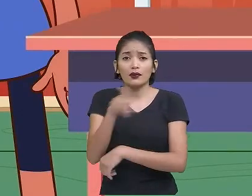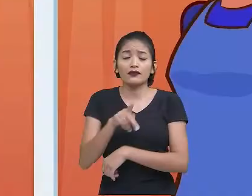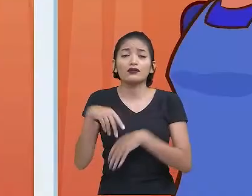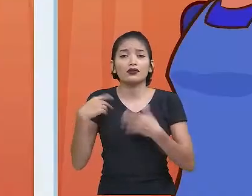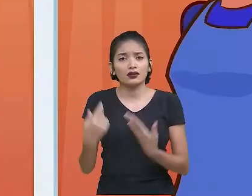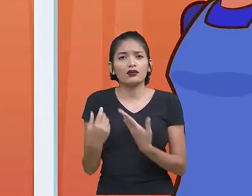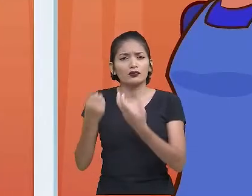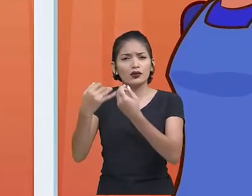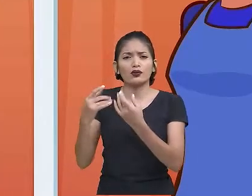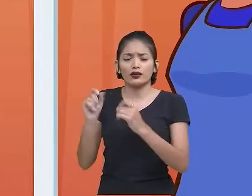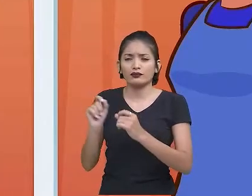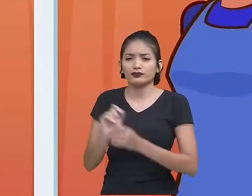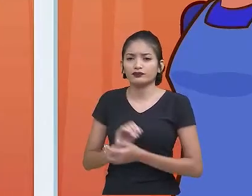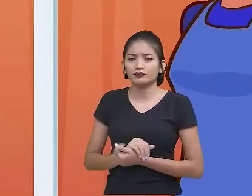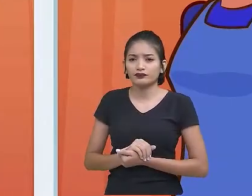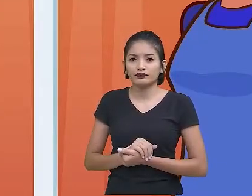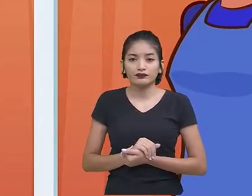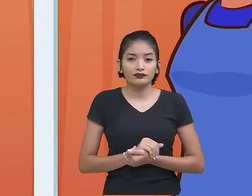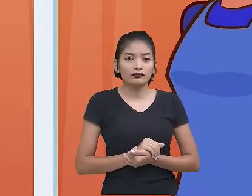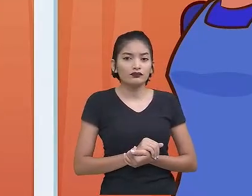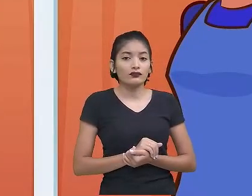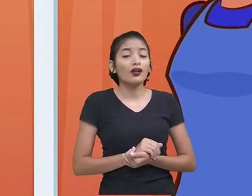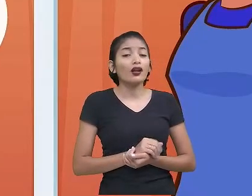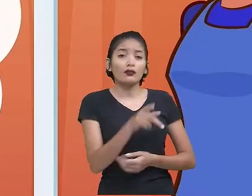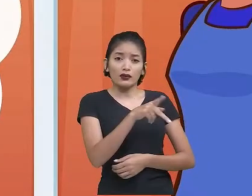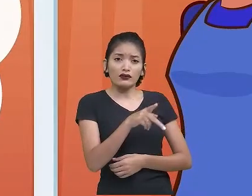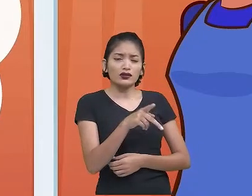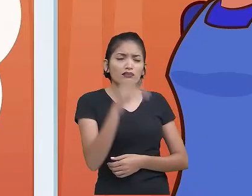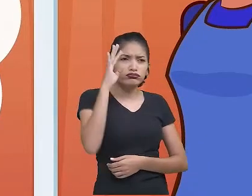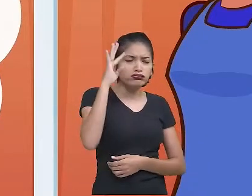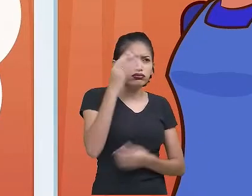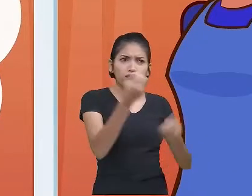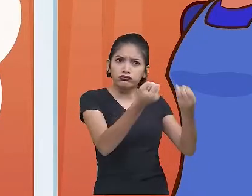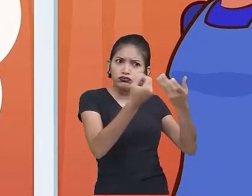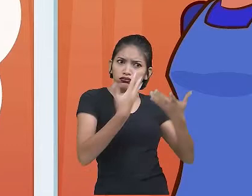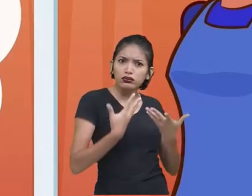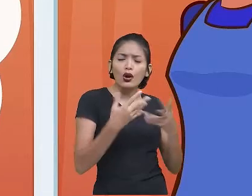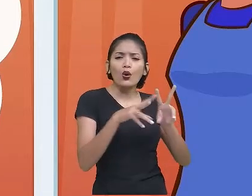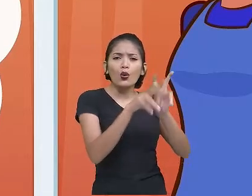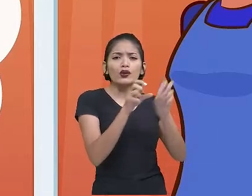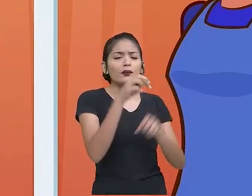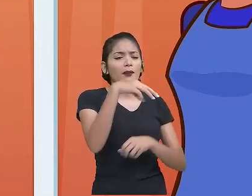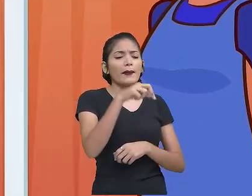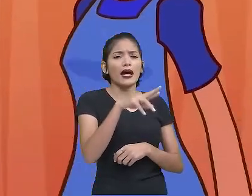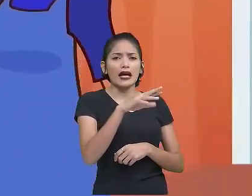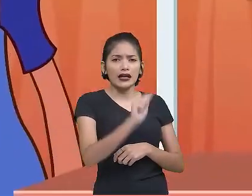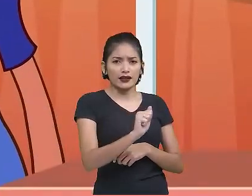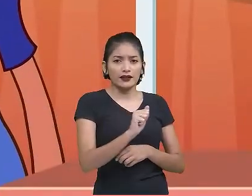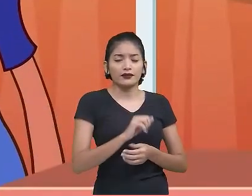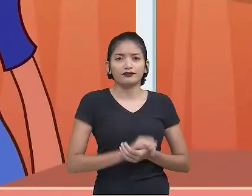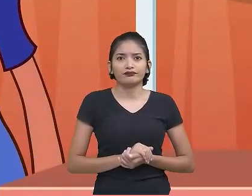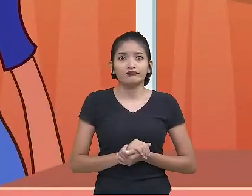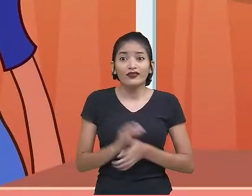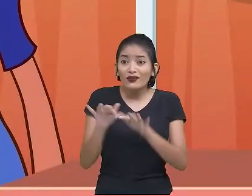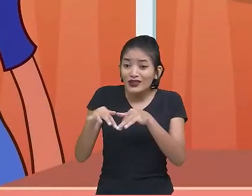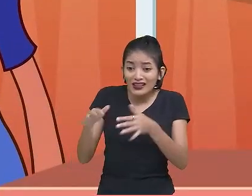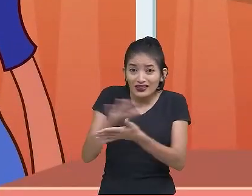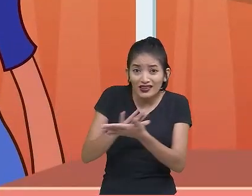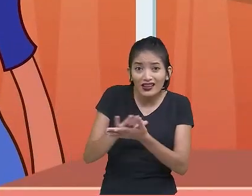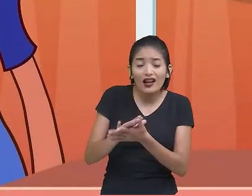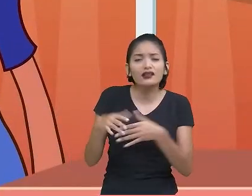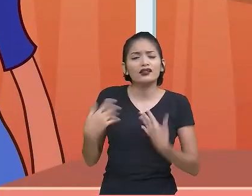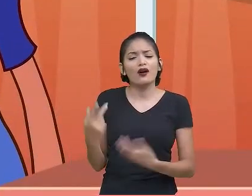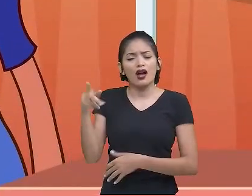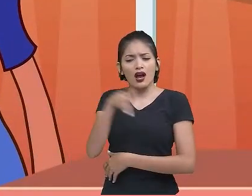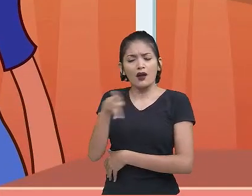essa. Professora, a senhora nem imagina o que me contaram a respeito da Maria. Nem chegou a terminar a frase, a